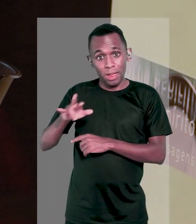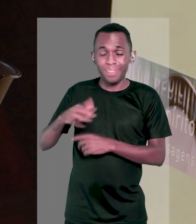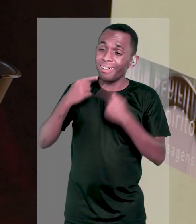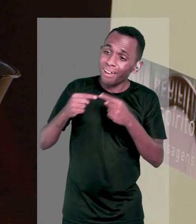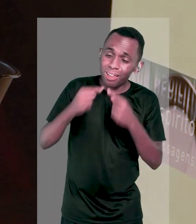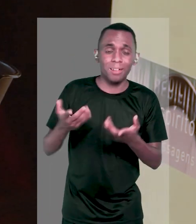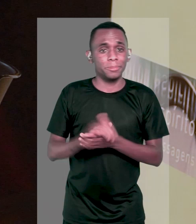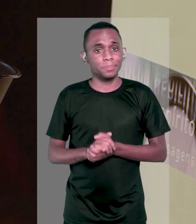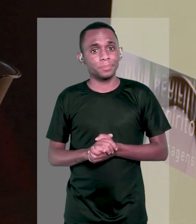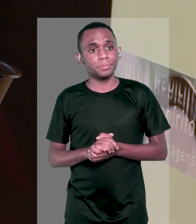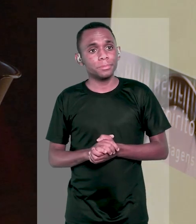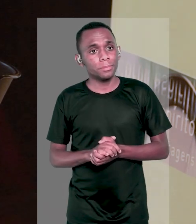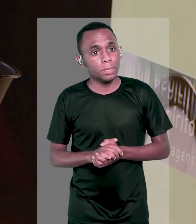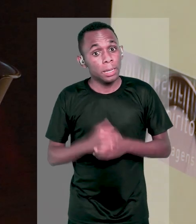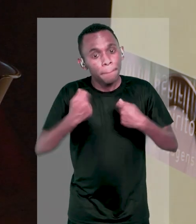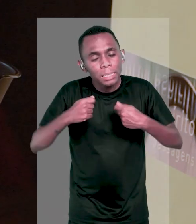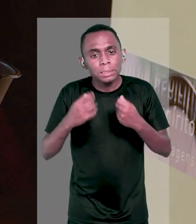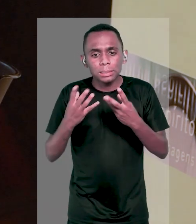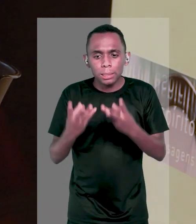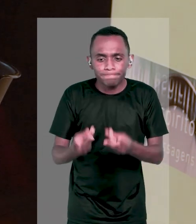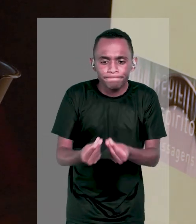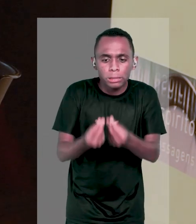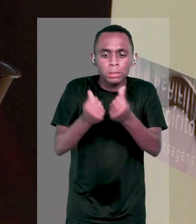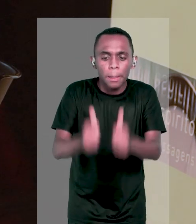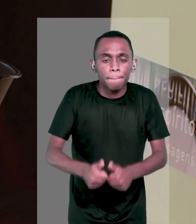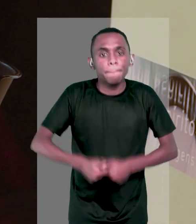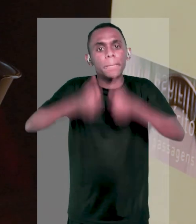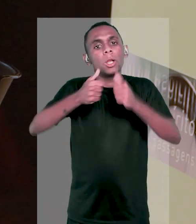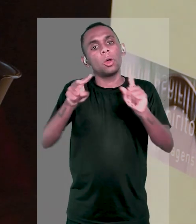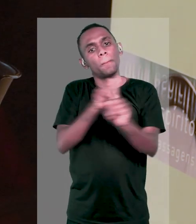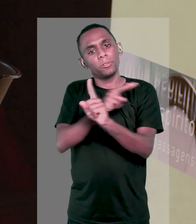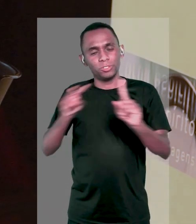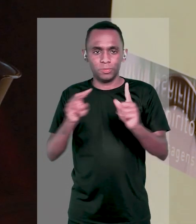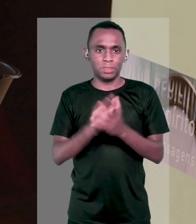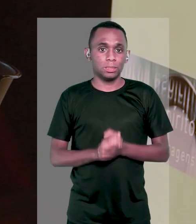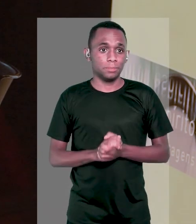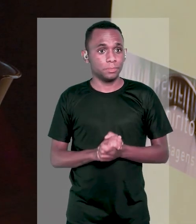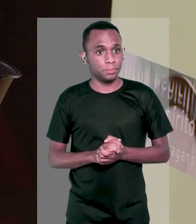então me parece que esse é o ponto agora se